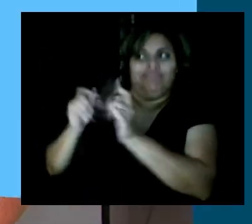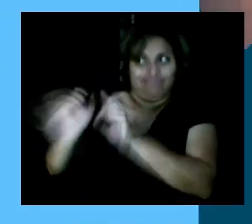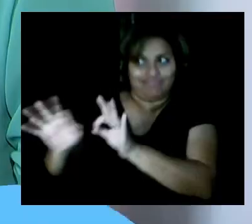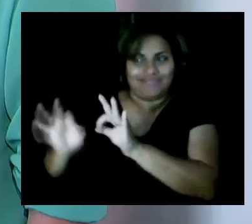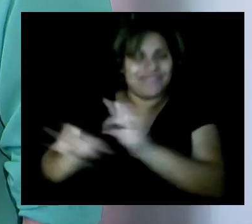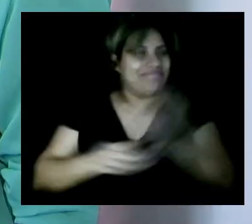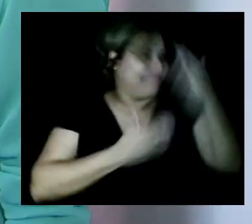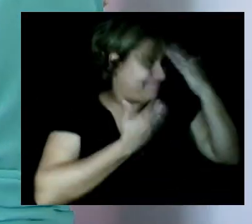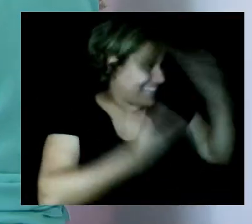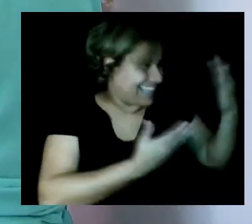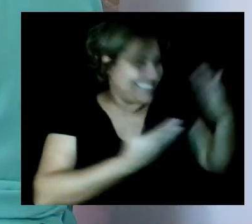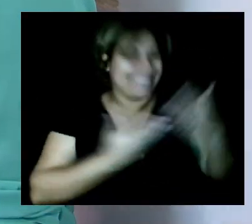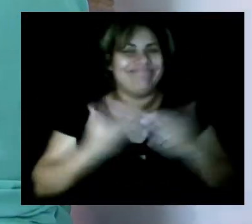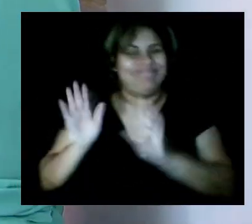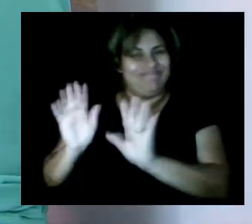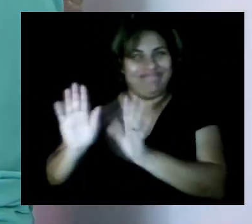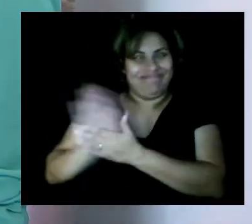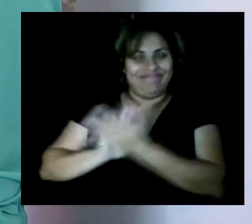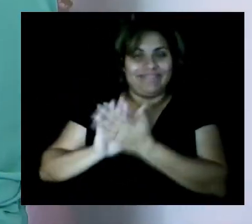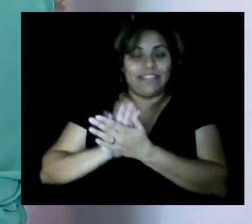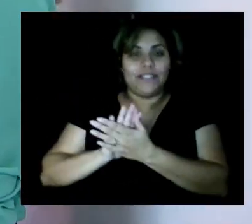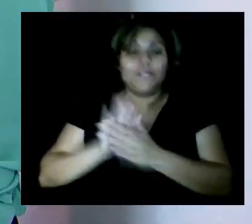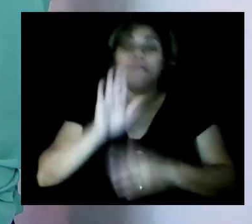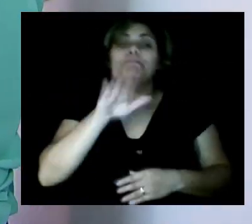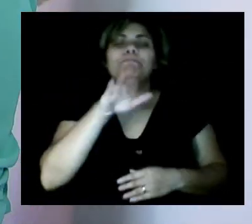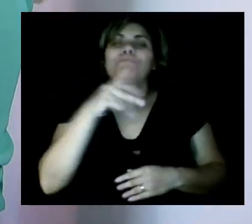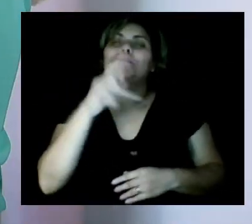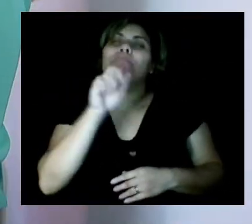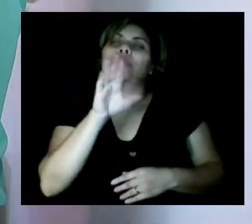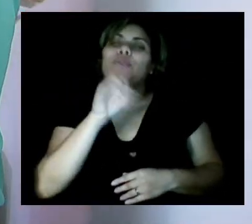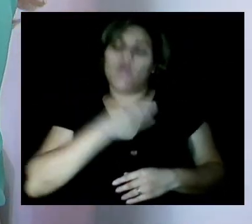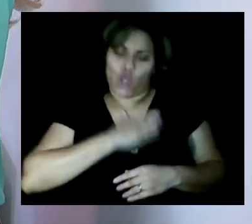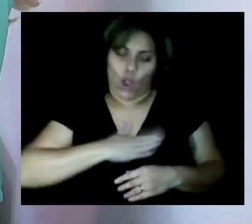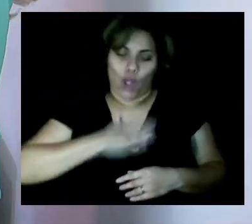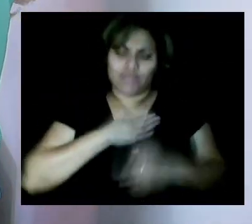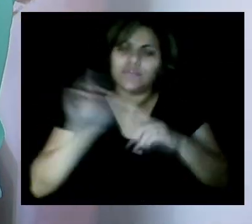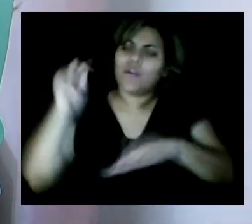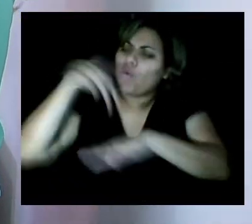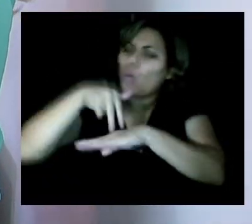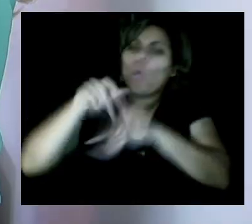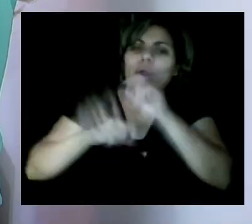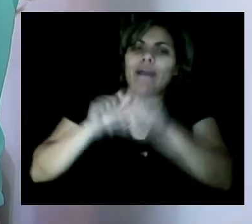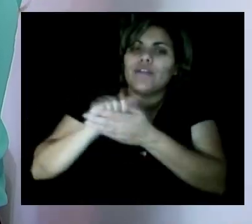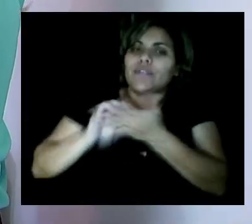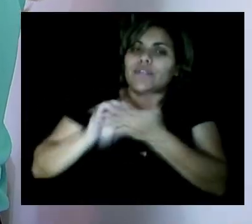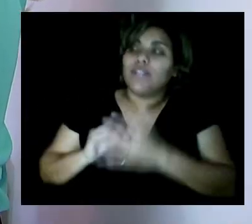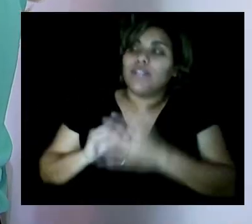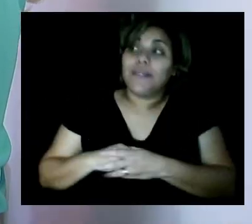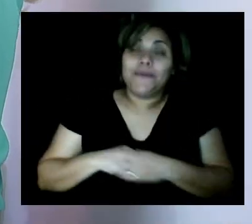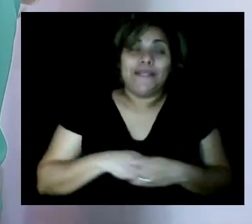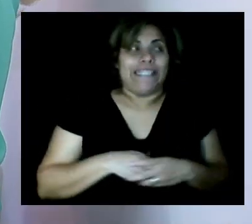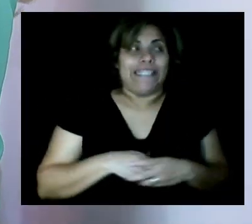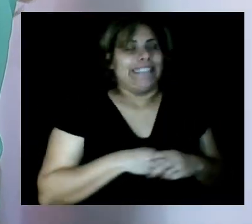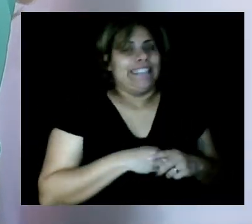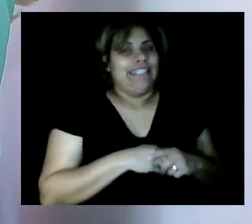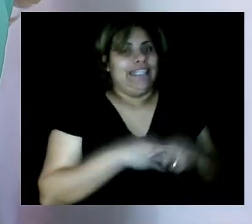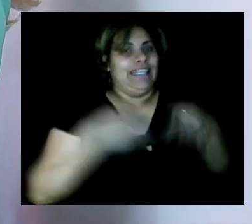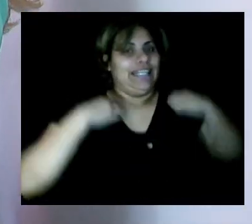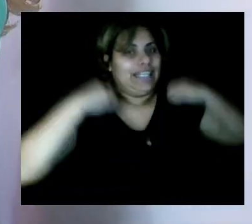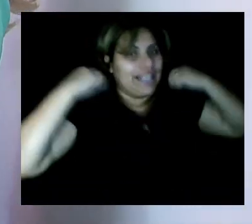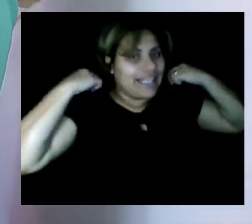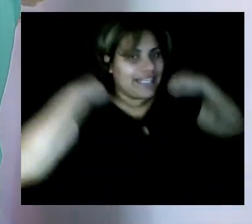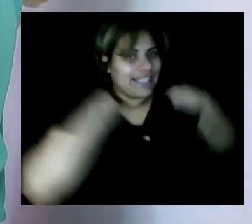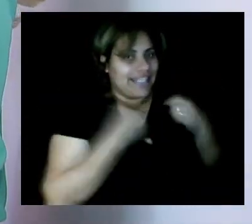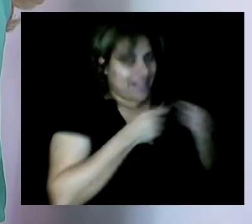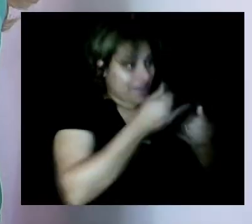Nada. Pedro, conta pra gente o que você está fazendo aqui hoje de atividade. Jogo da memória.